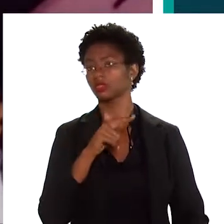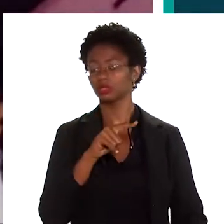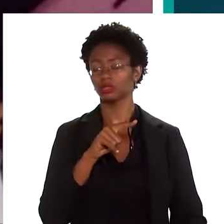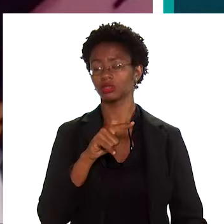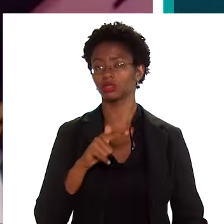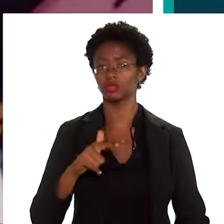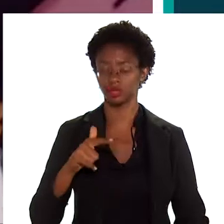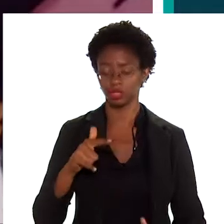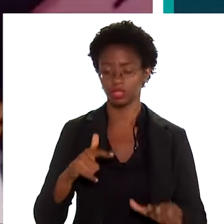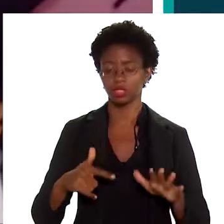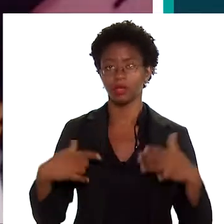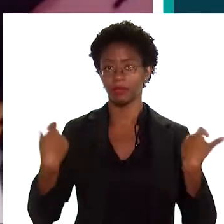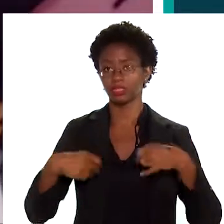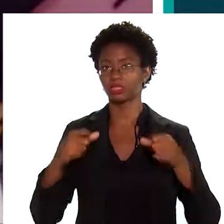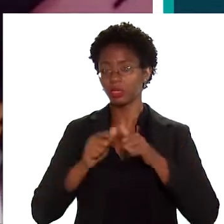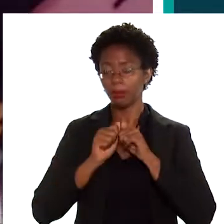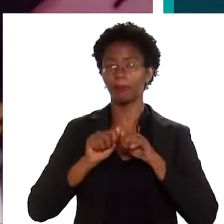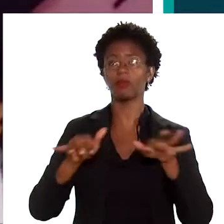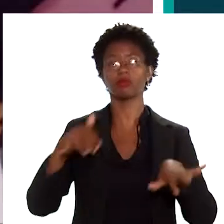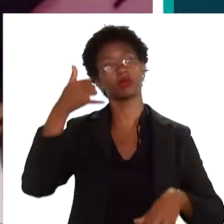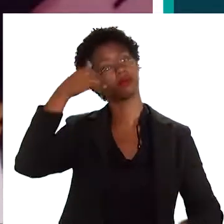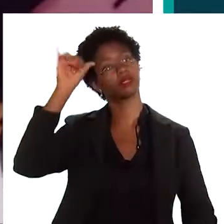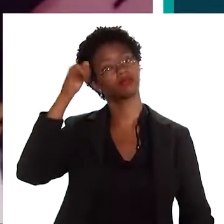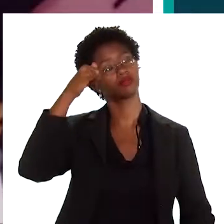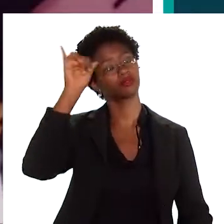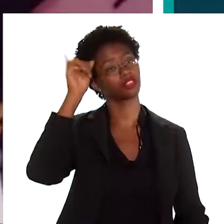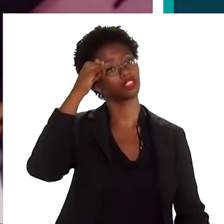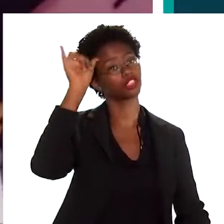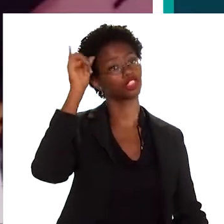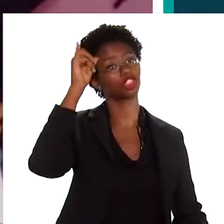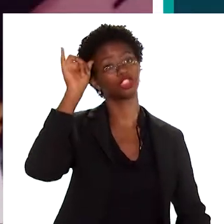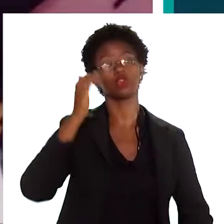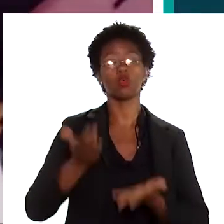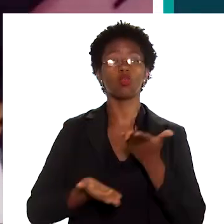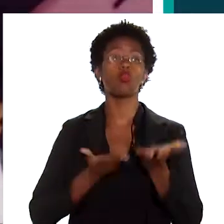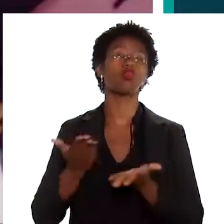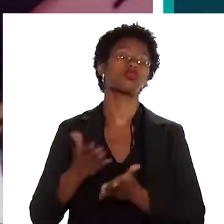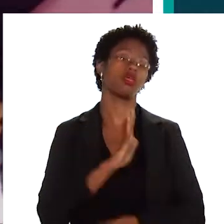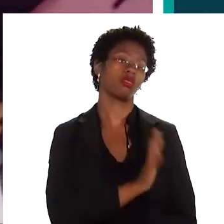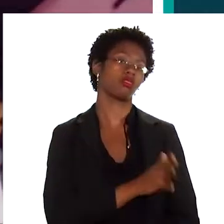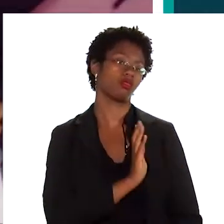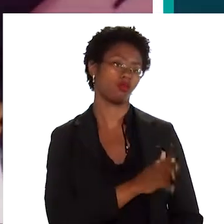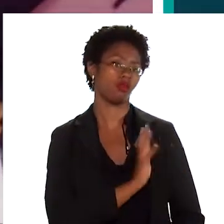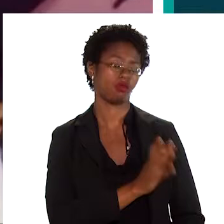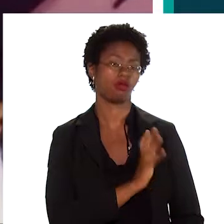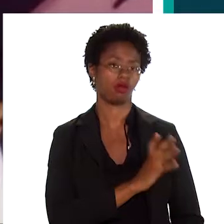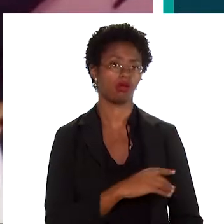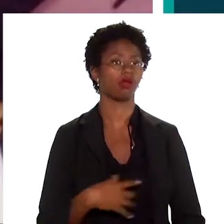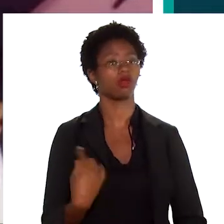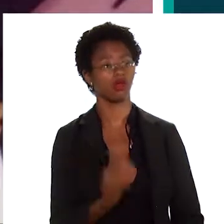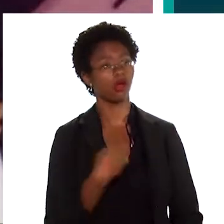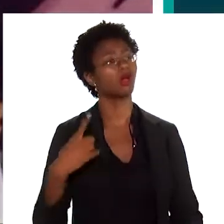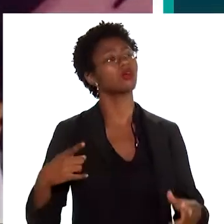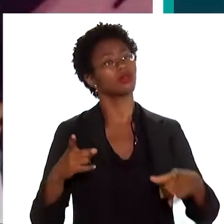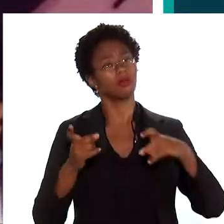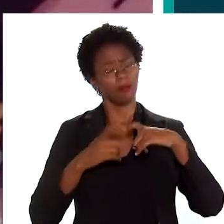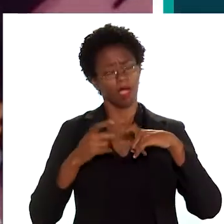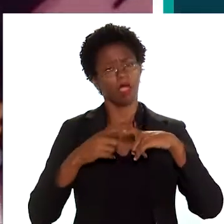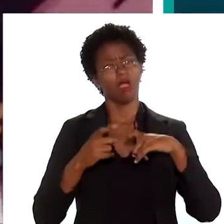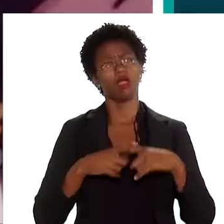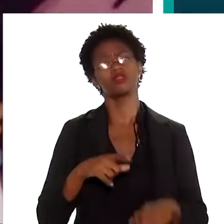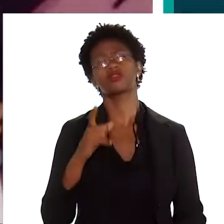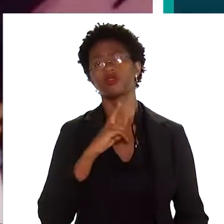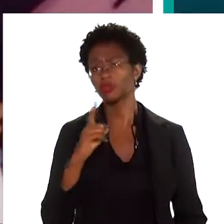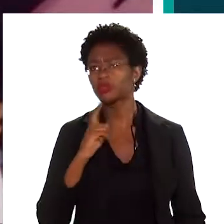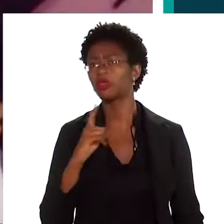conseguir levar o conceito de prevenção cardiovascular à população. Por mais que as estratégias terapêuticas